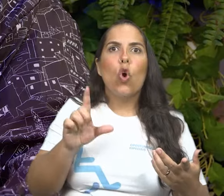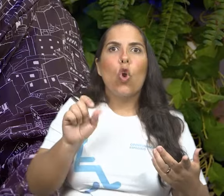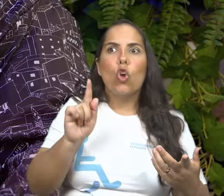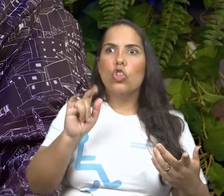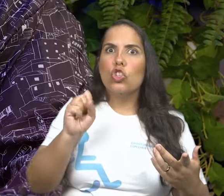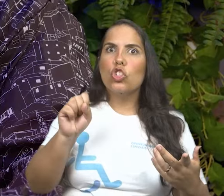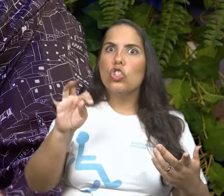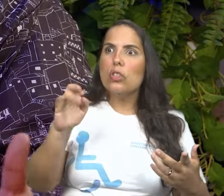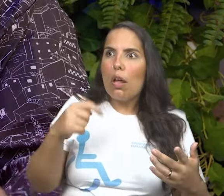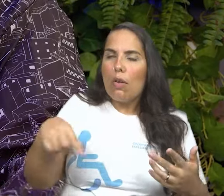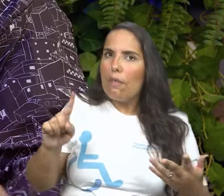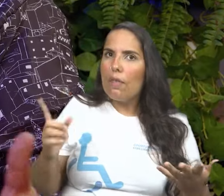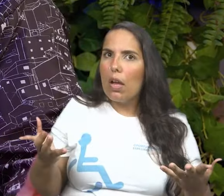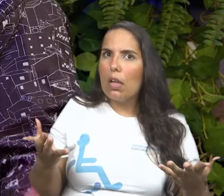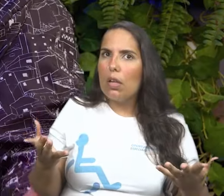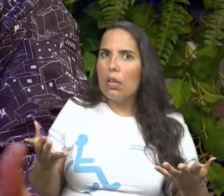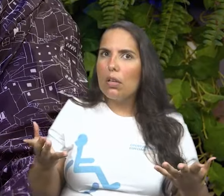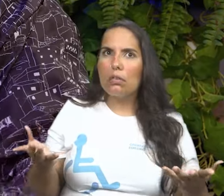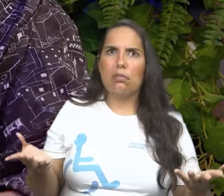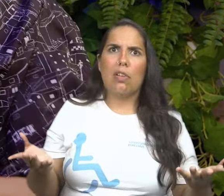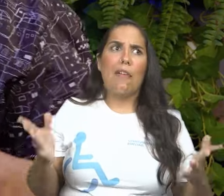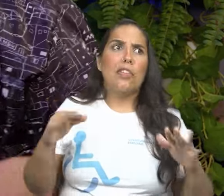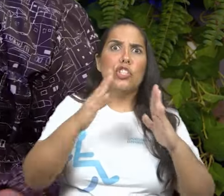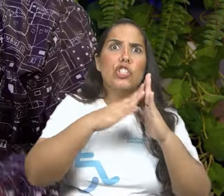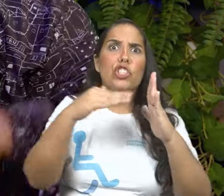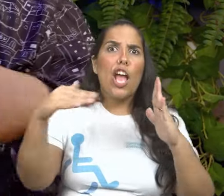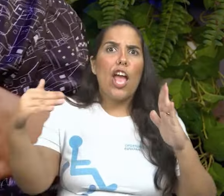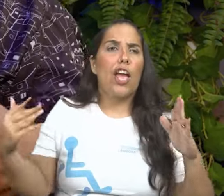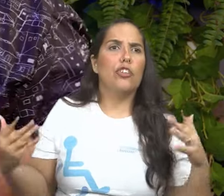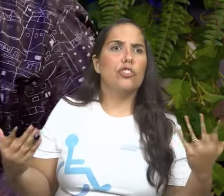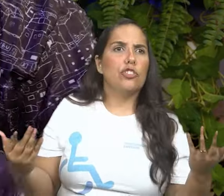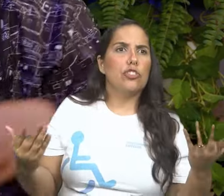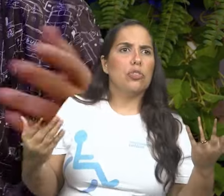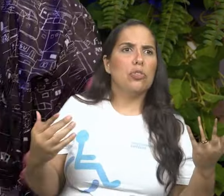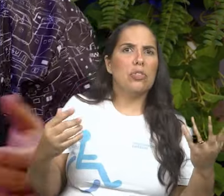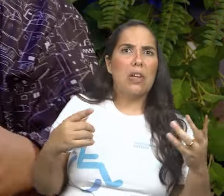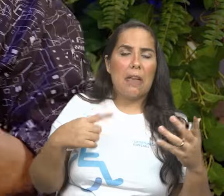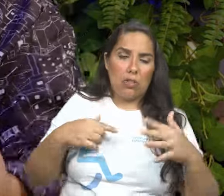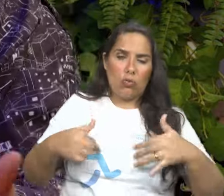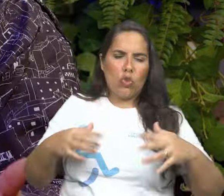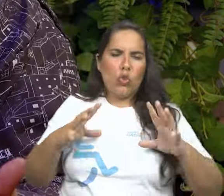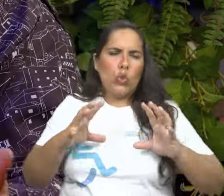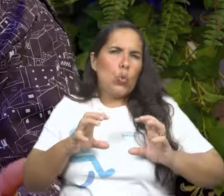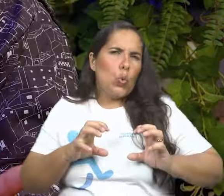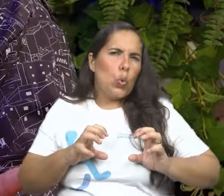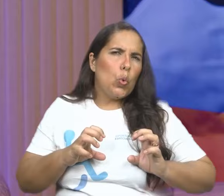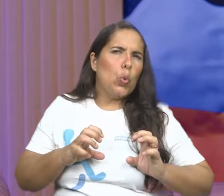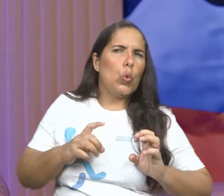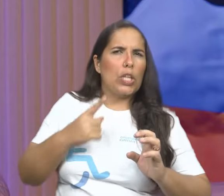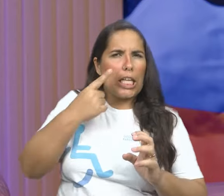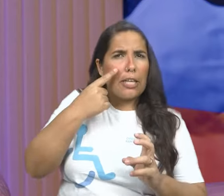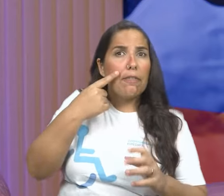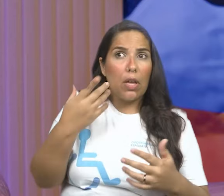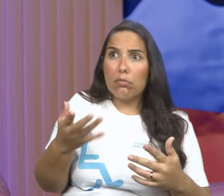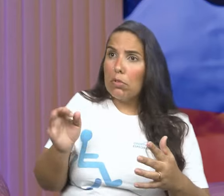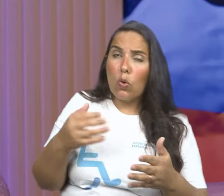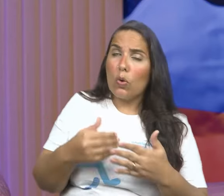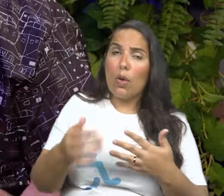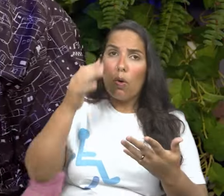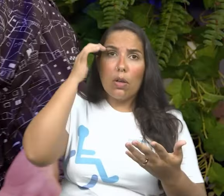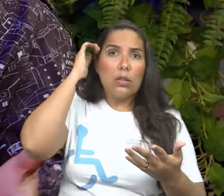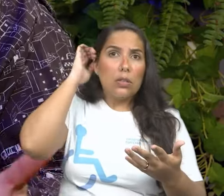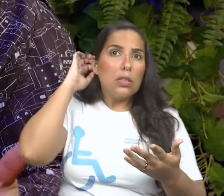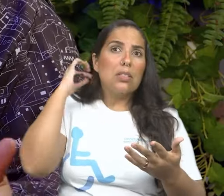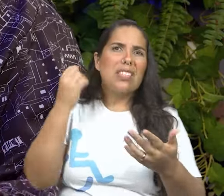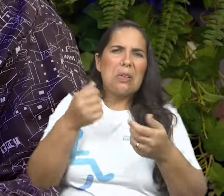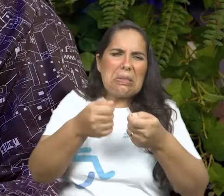é desde uma questão estética sei lá uma uma uma virilha escurecida sabe você tem que ir ver qualquer coisa um cabelo